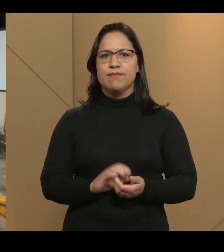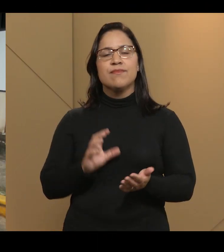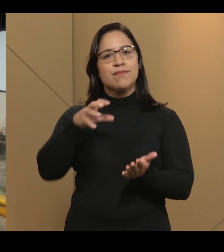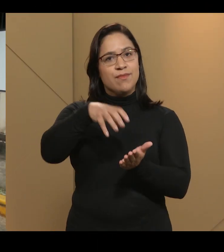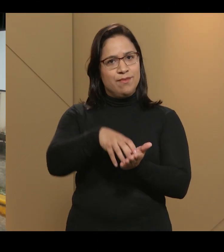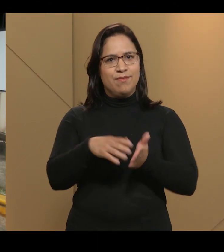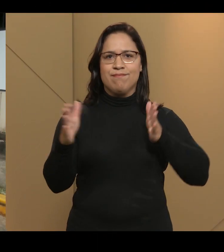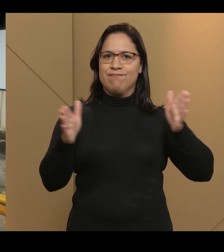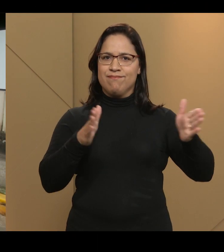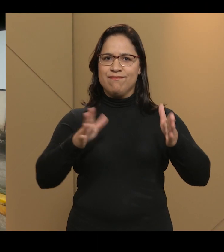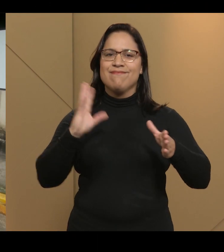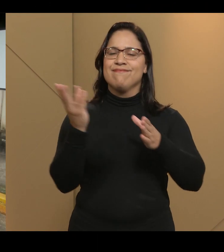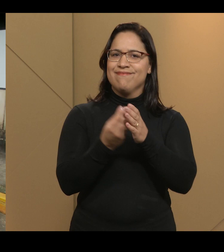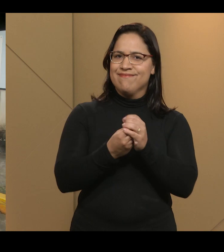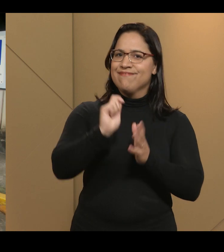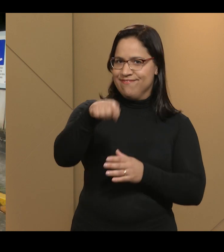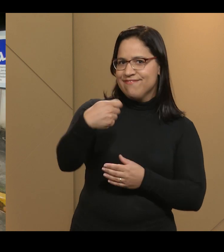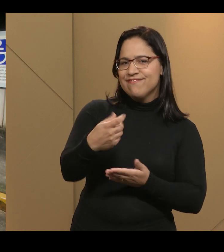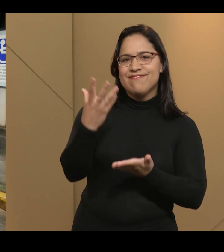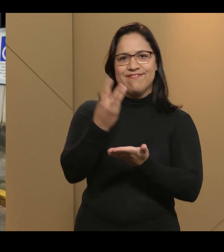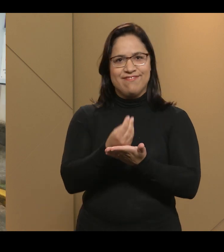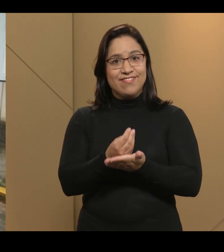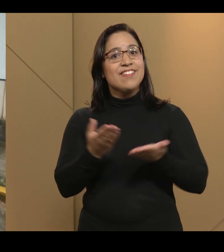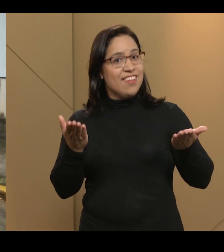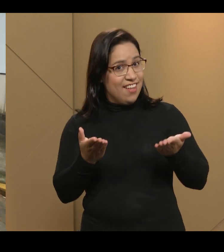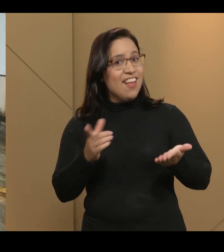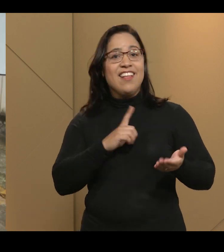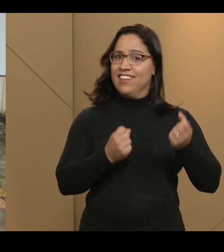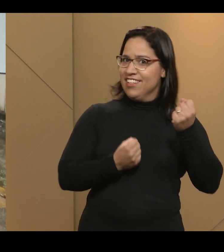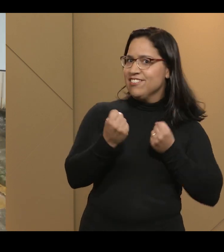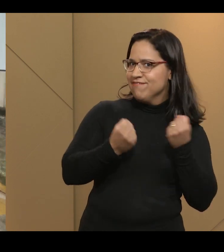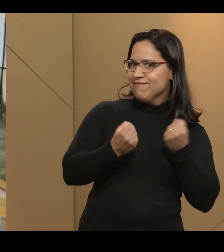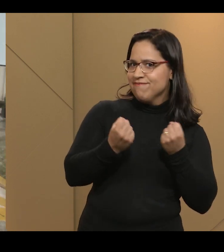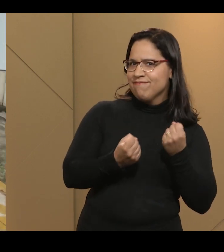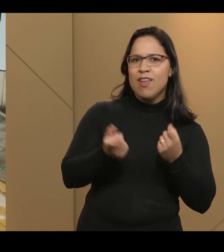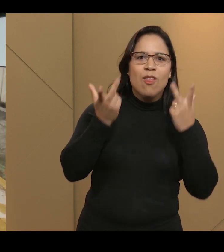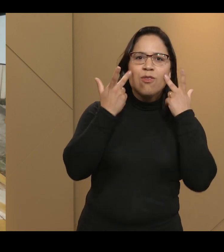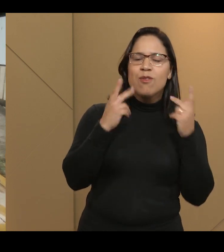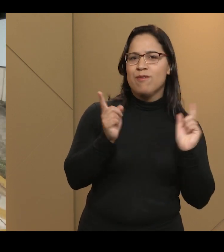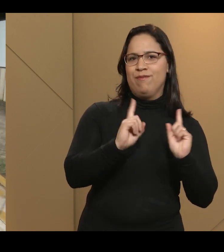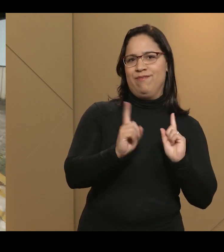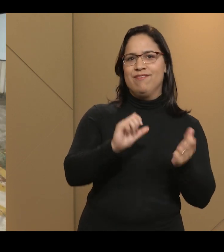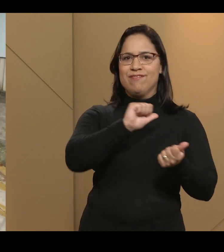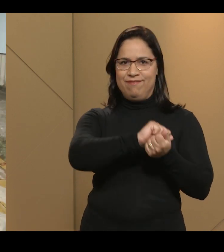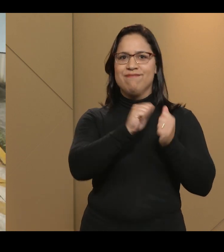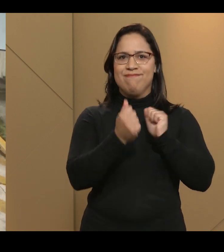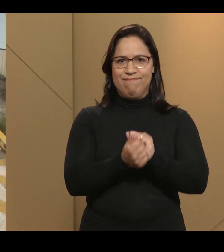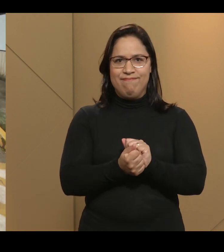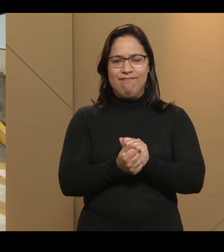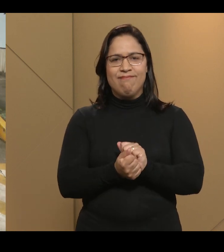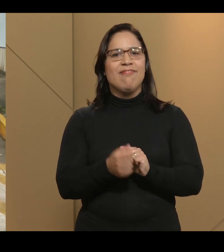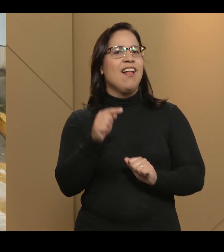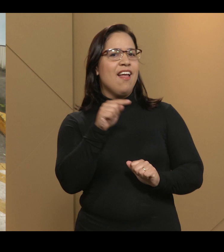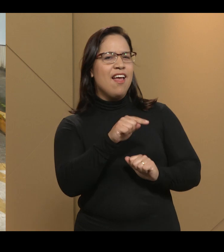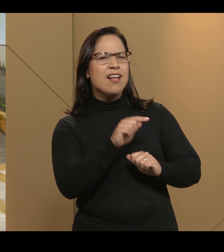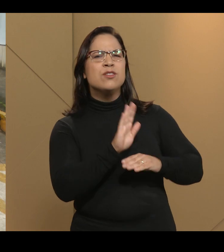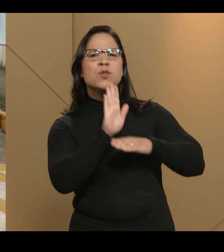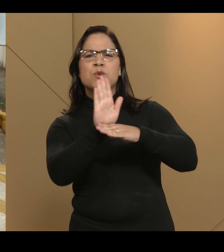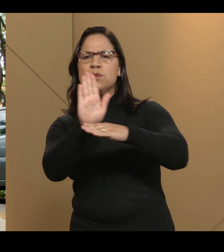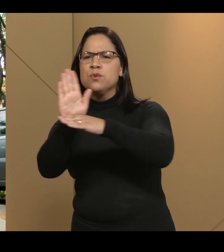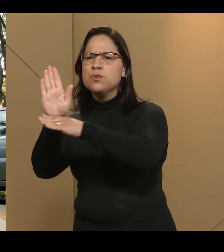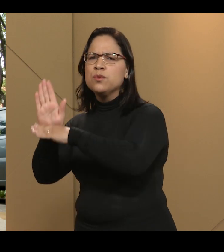O Núcleo de Acessibilidade e Inclusão passou a oferecer o serviço de transporte interno no Campus Pampulha. A gente oferece um